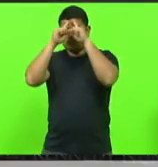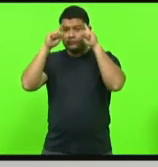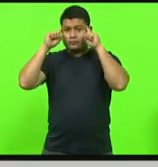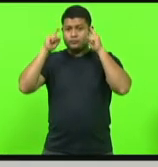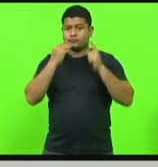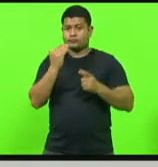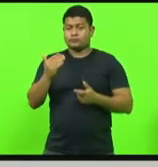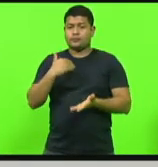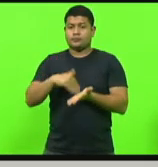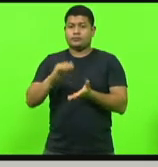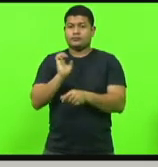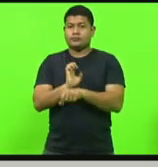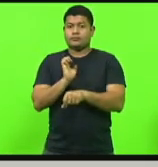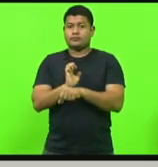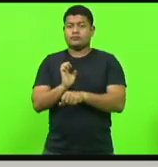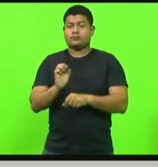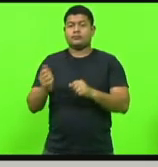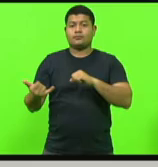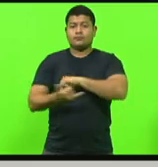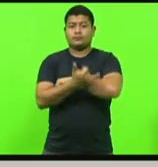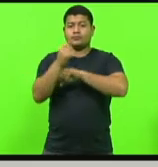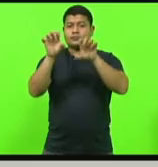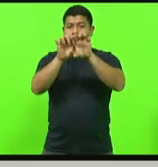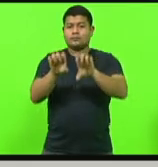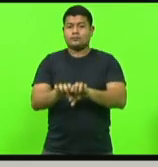Solicitando ao secretário de Estado da infraestrutura.